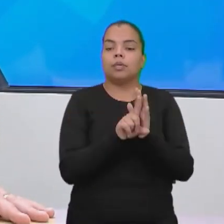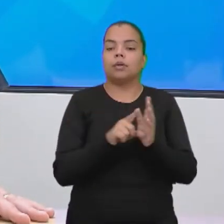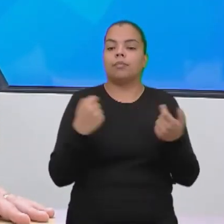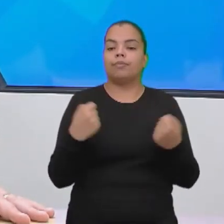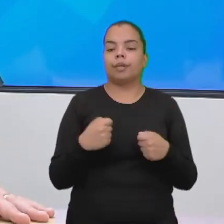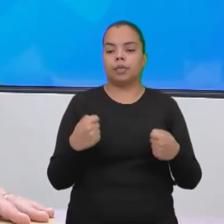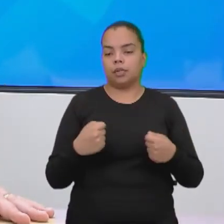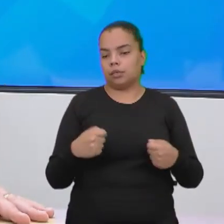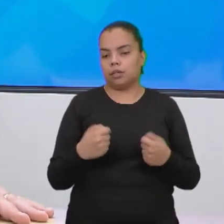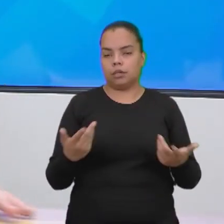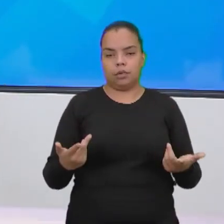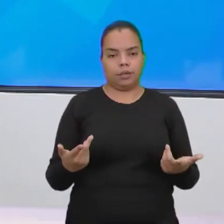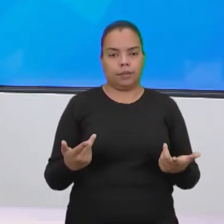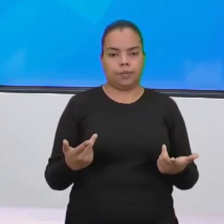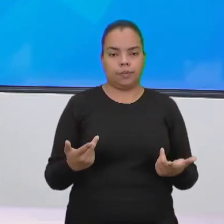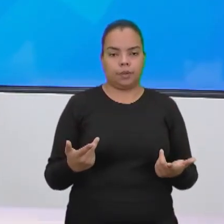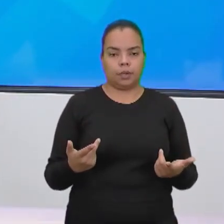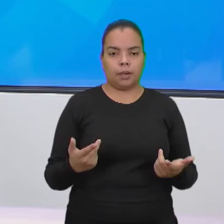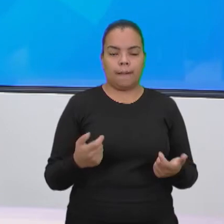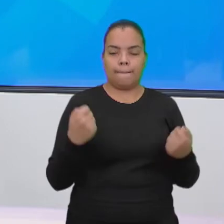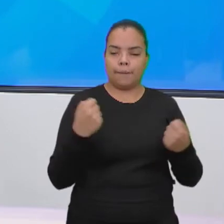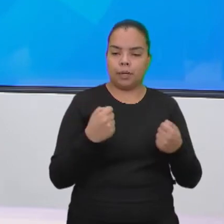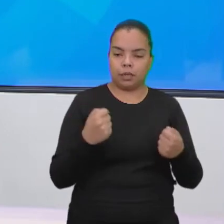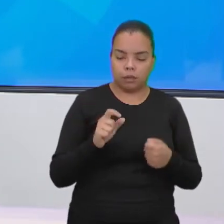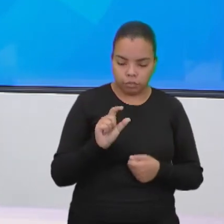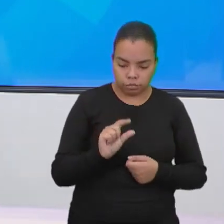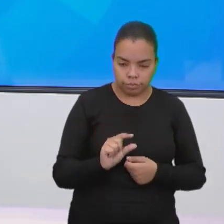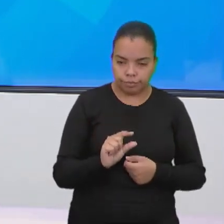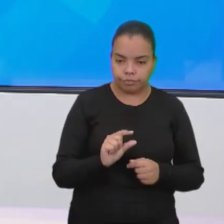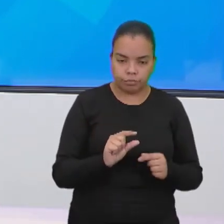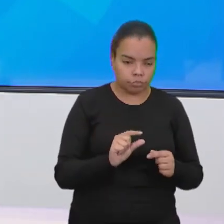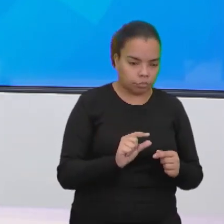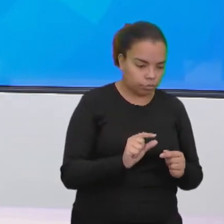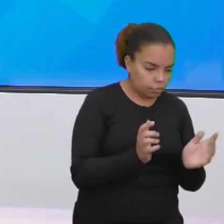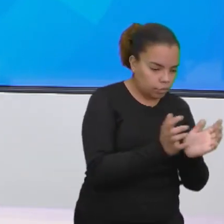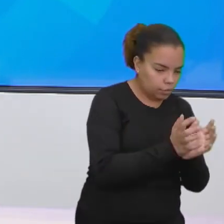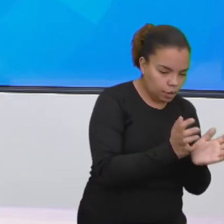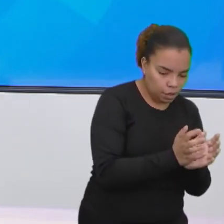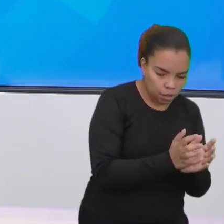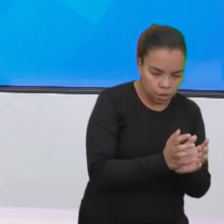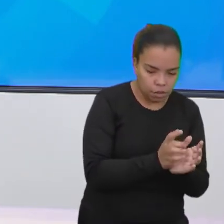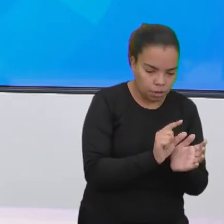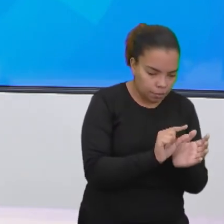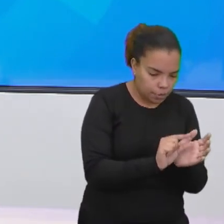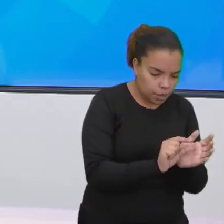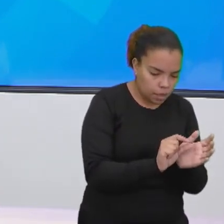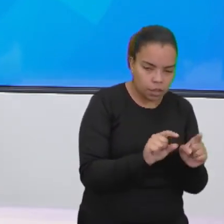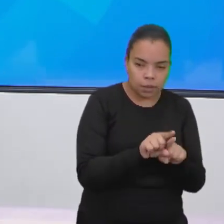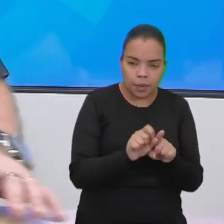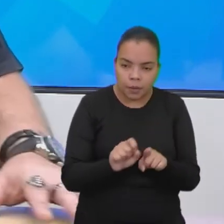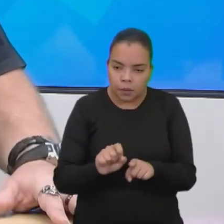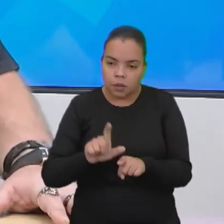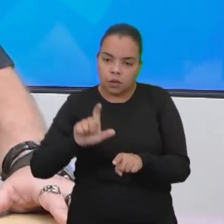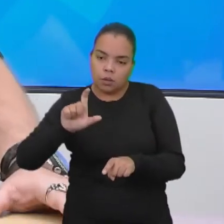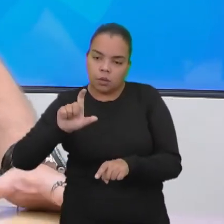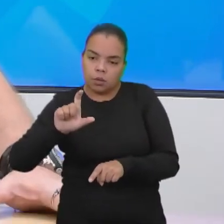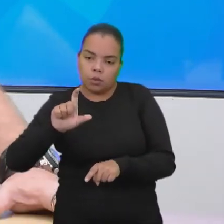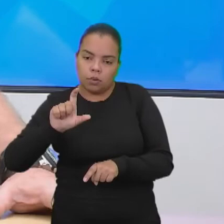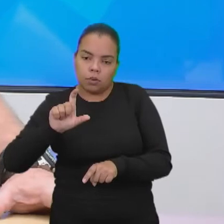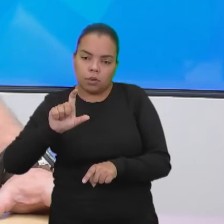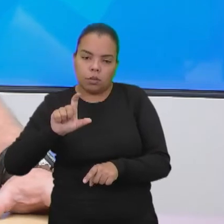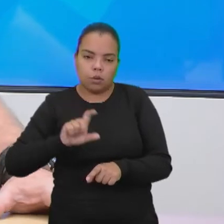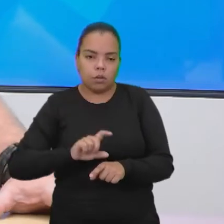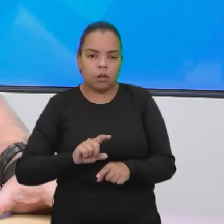para definir aí, né, cotas mínimas e máximas de homens e mulheres aí, né, no parlamento, aí, tanto na Câmara